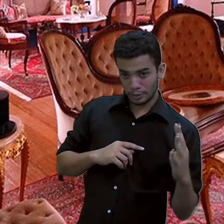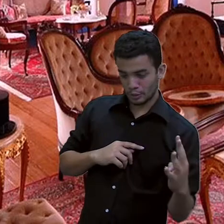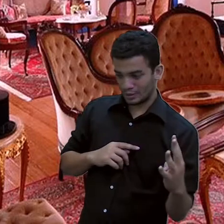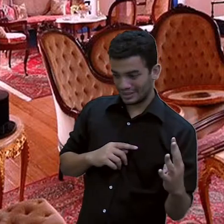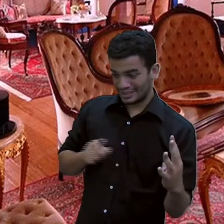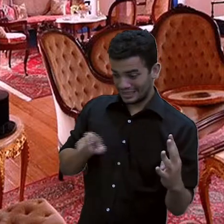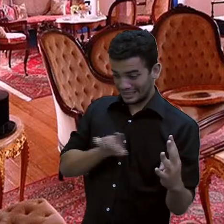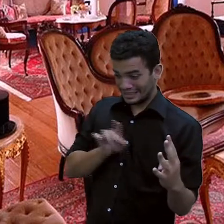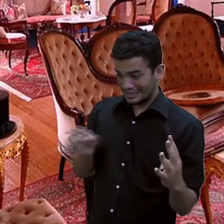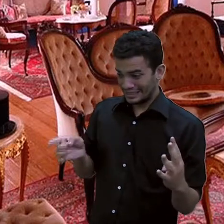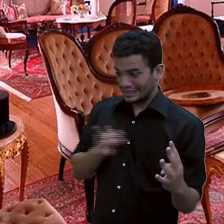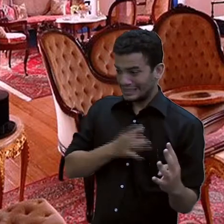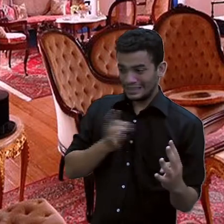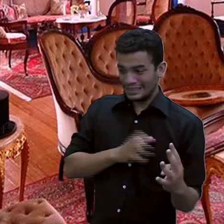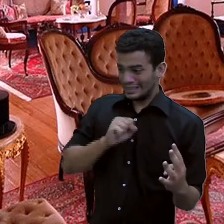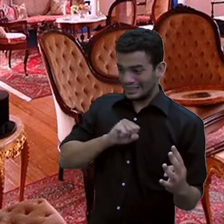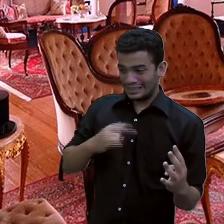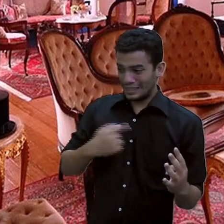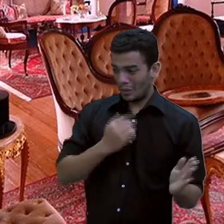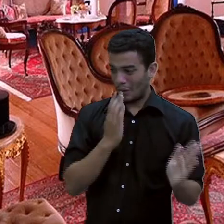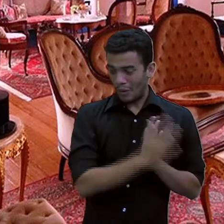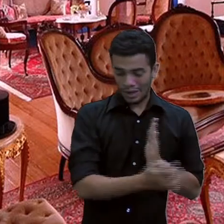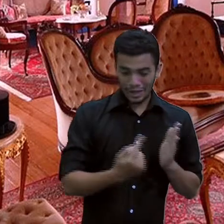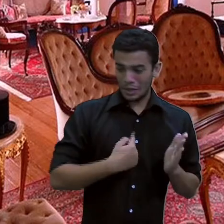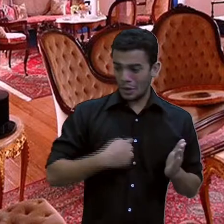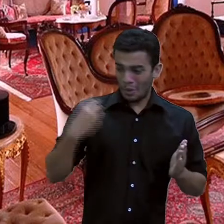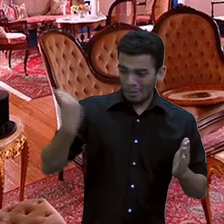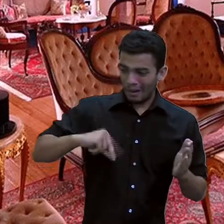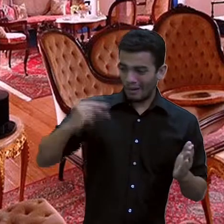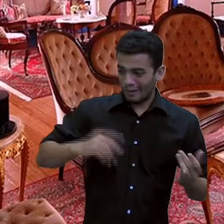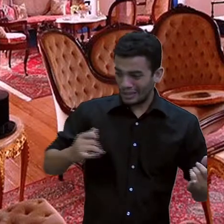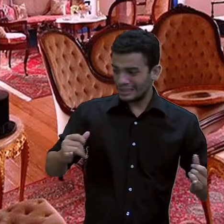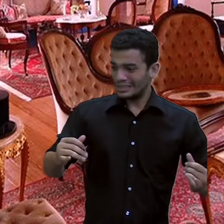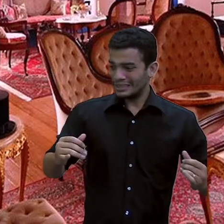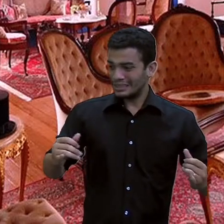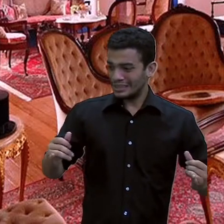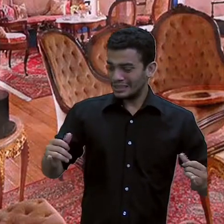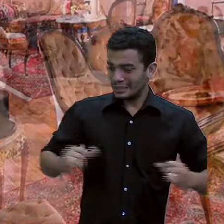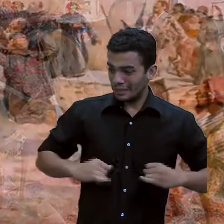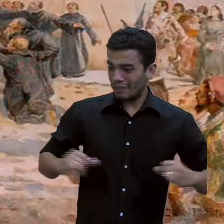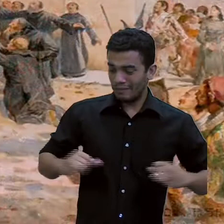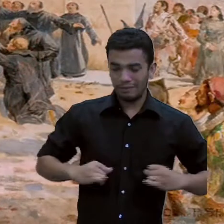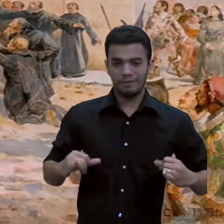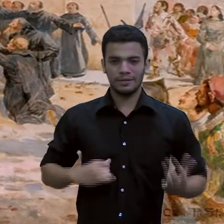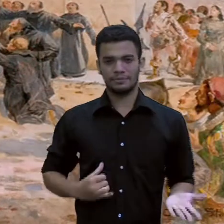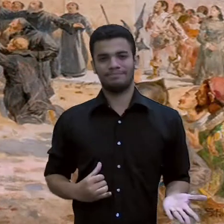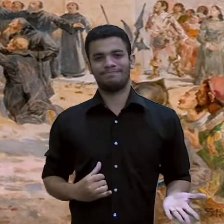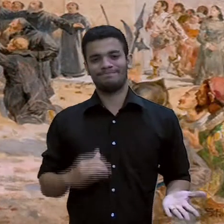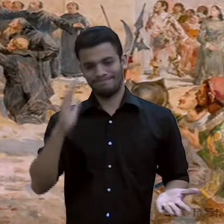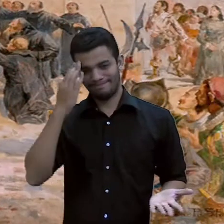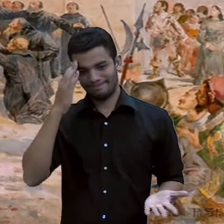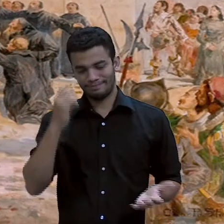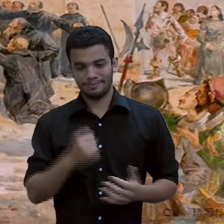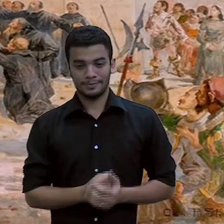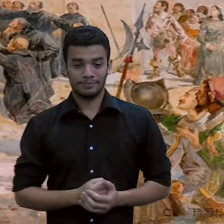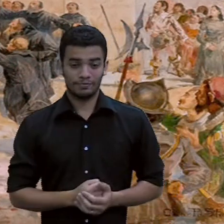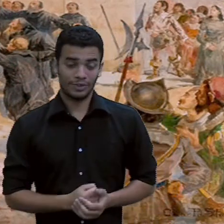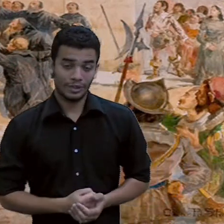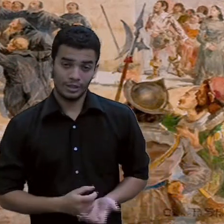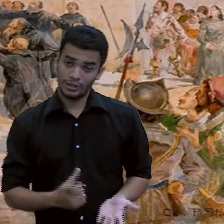dos senhores. As festas que havia nesse período eram inteiramente ligadas aos santos